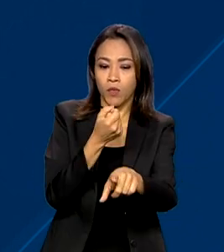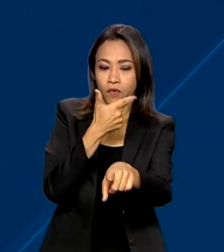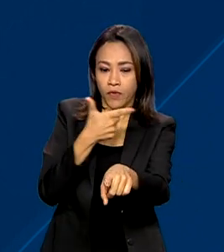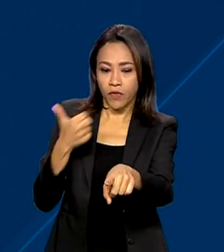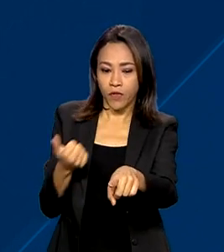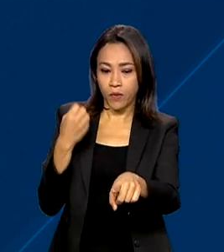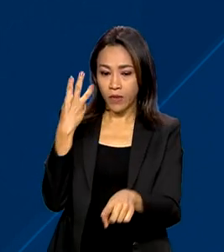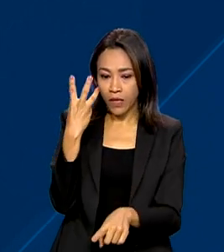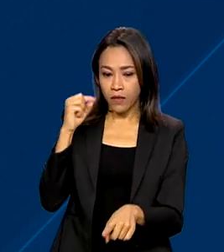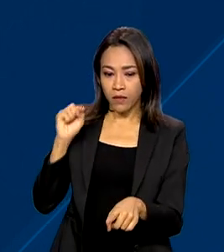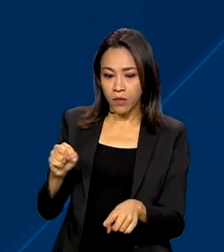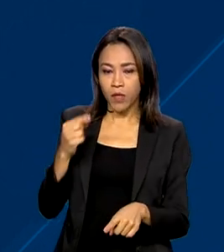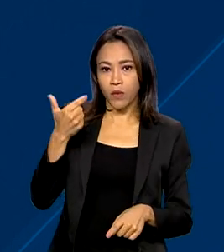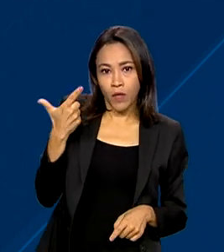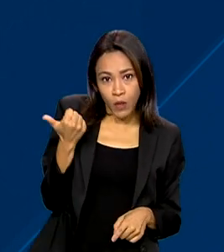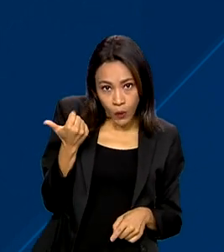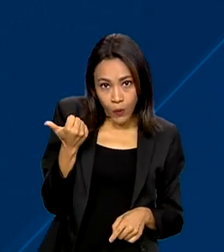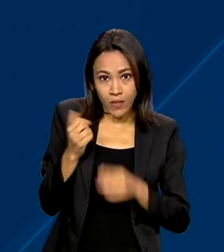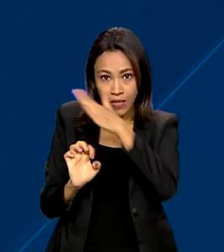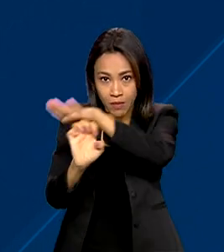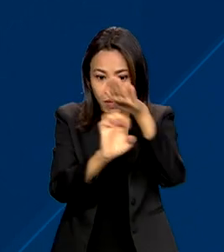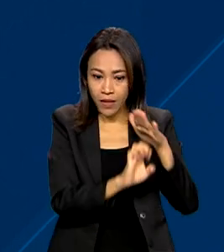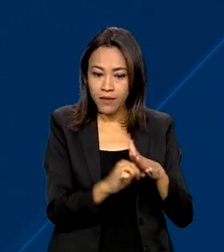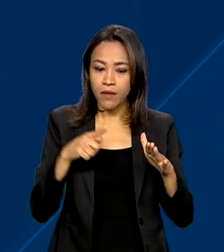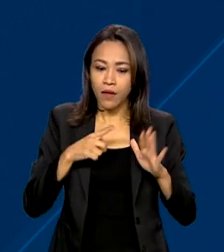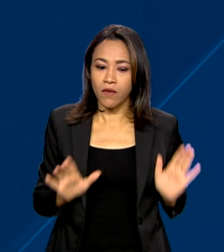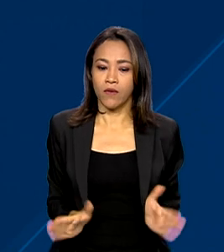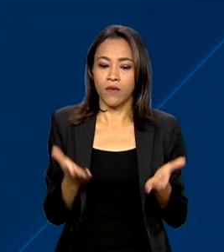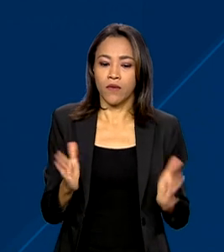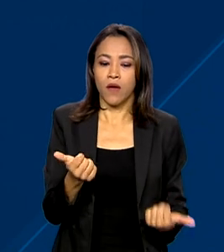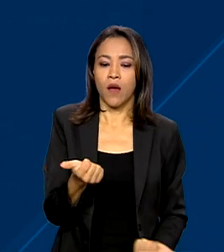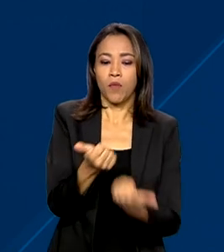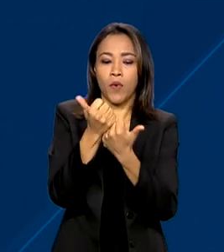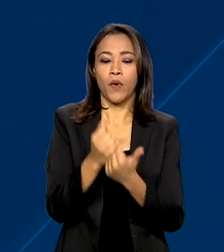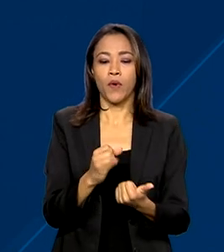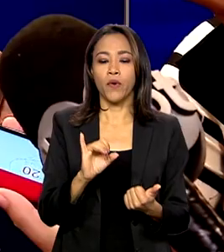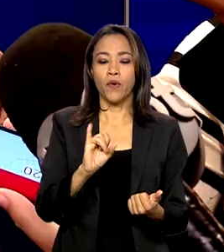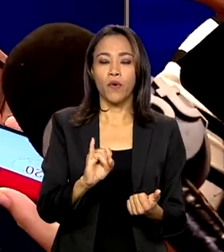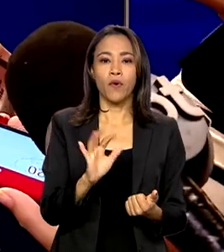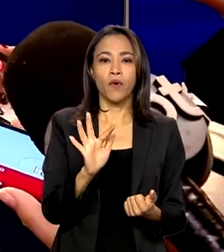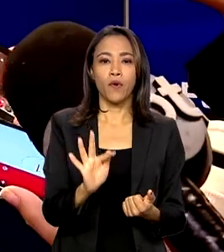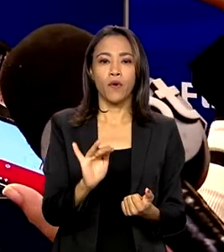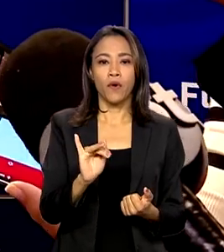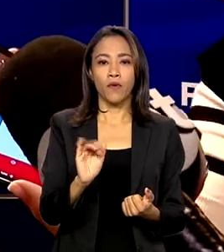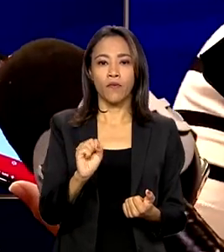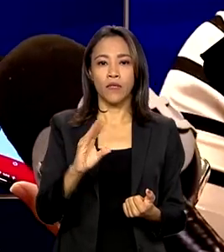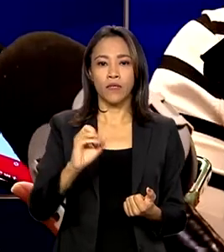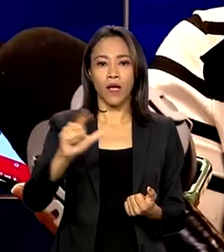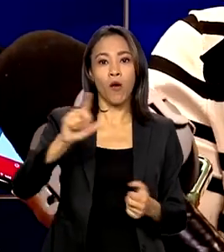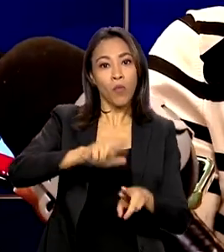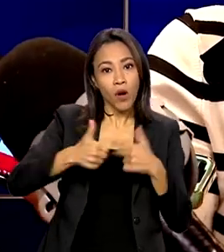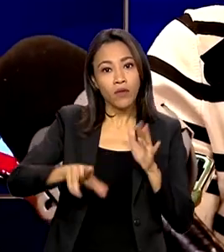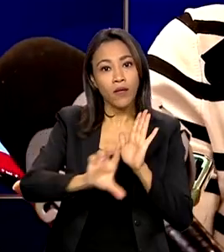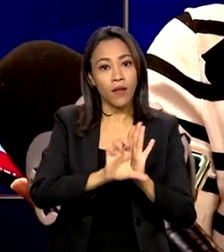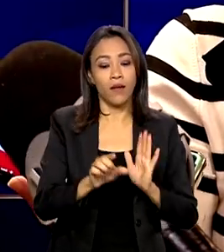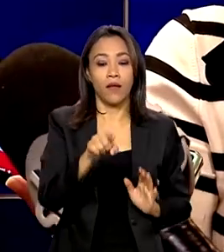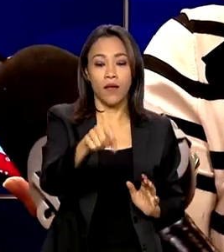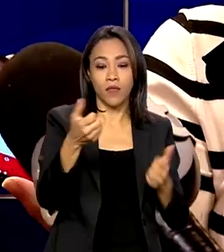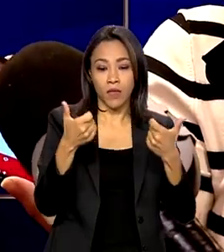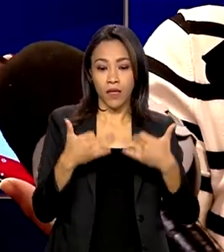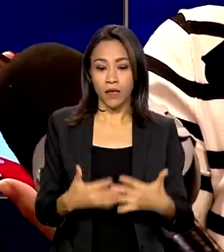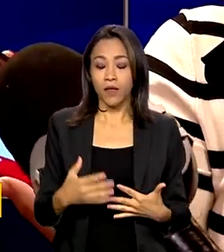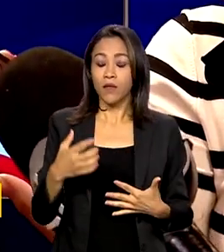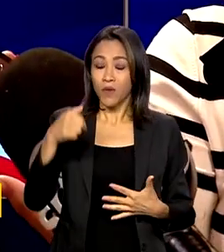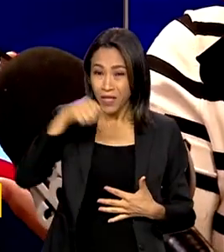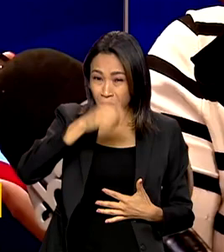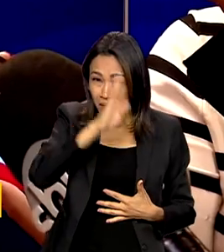3.012 empresas receberam incentivos fiscais por meio da Lei do Bem. Nós somos um dos países que temos um dos percentuais